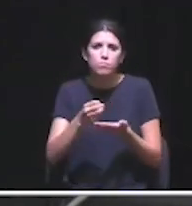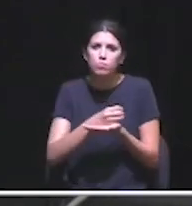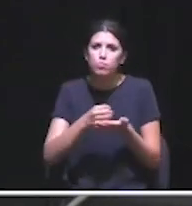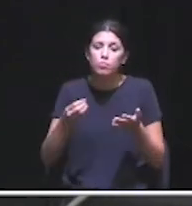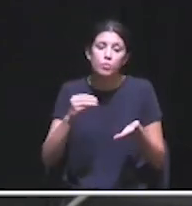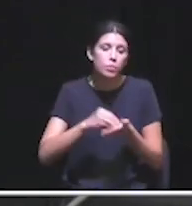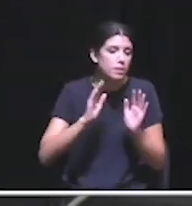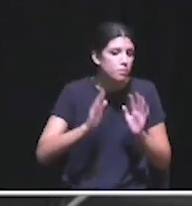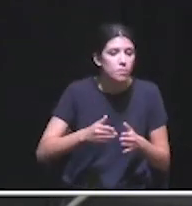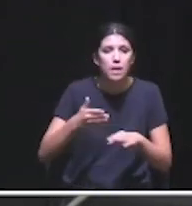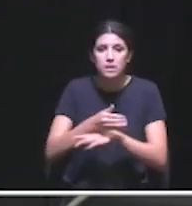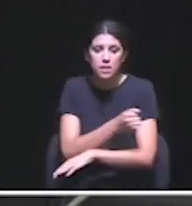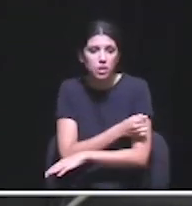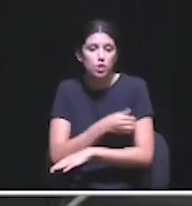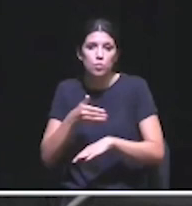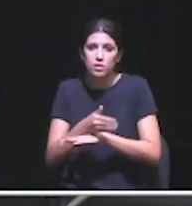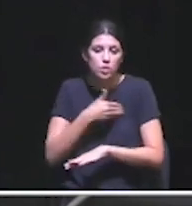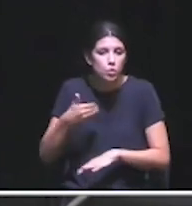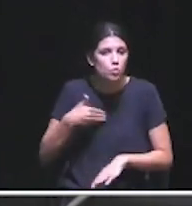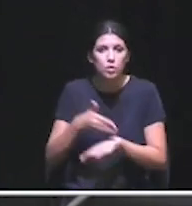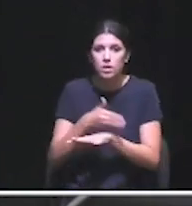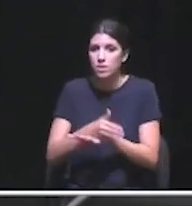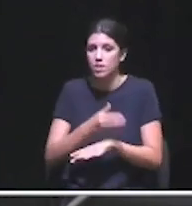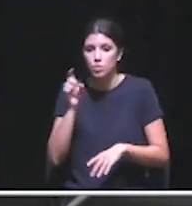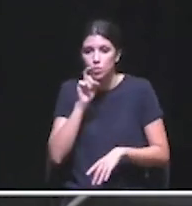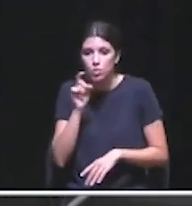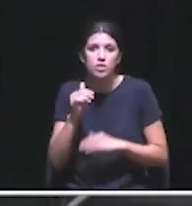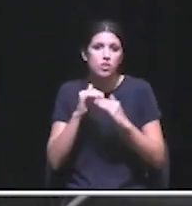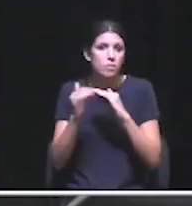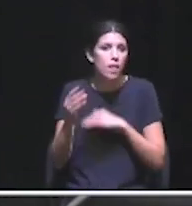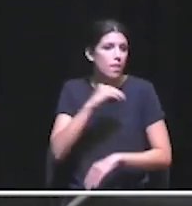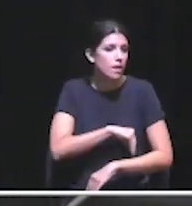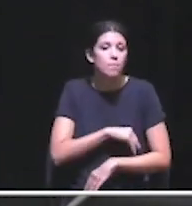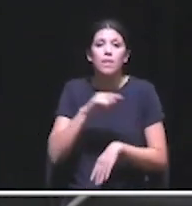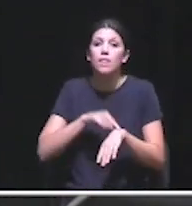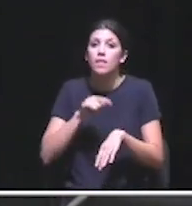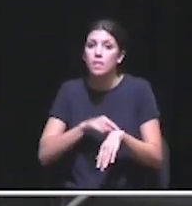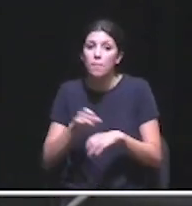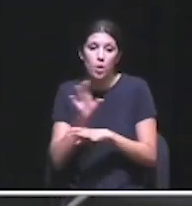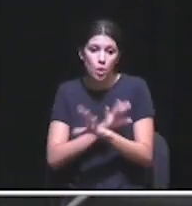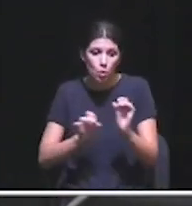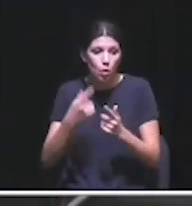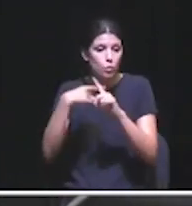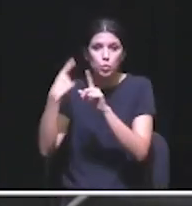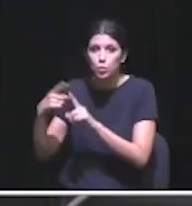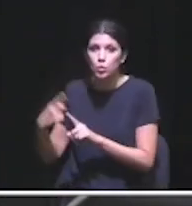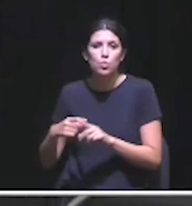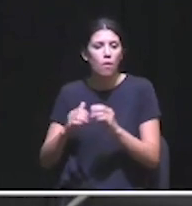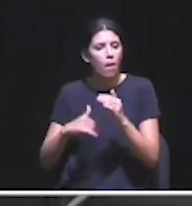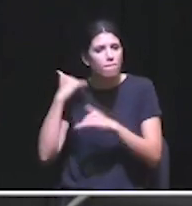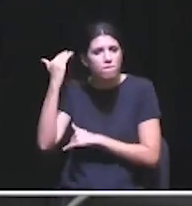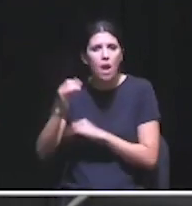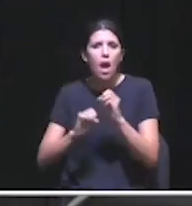educação, habitação, saúde, cultura, segurança, estabilidade, rendimento e tempo. Uma Europa diversa e cosmopolita que